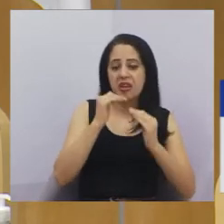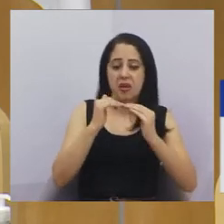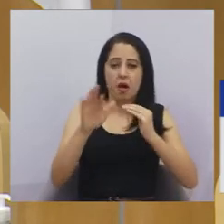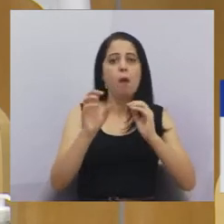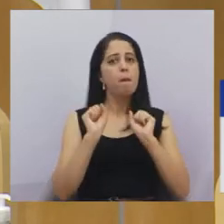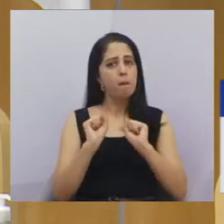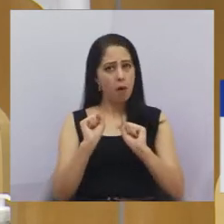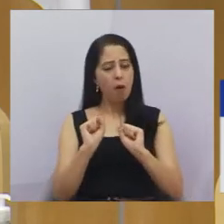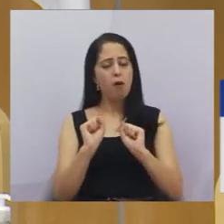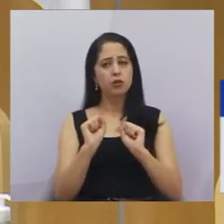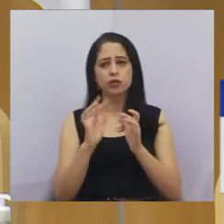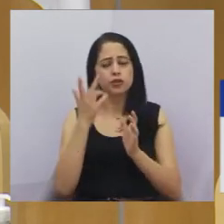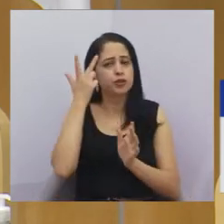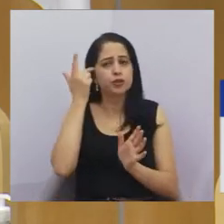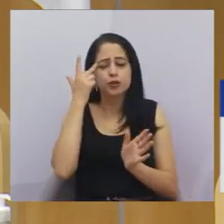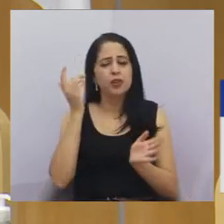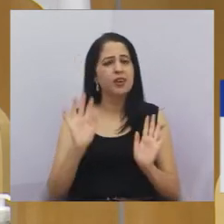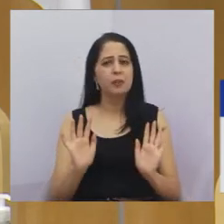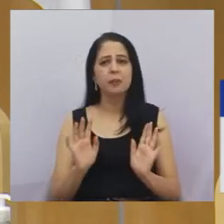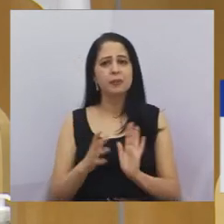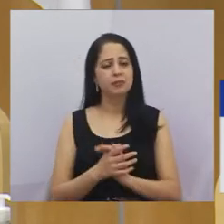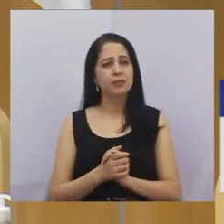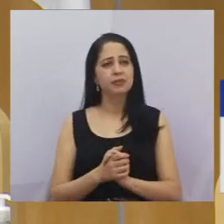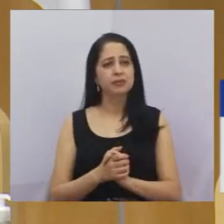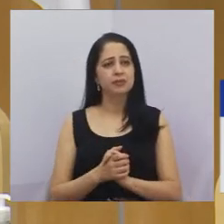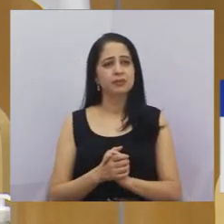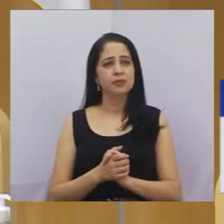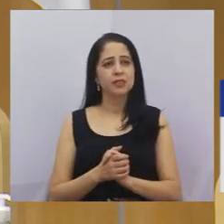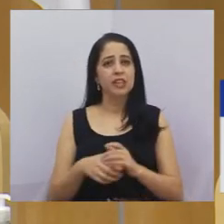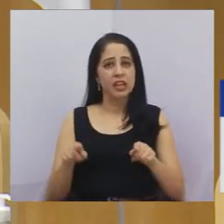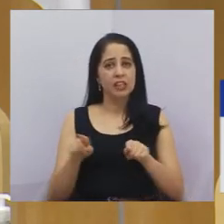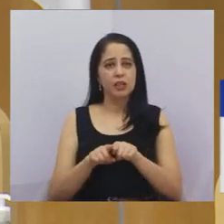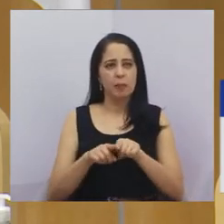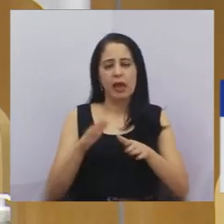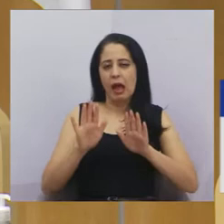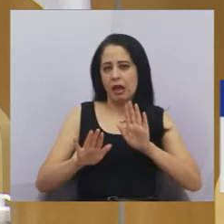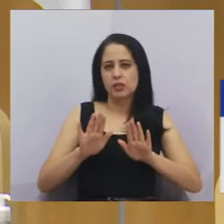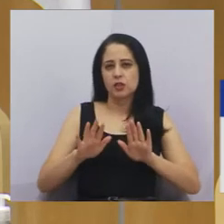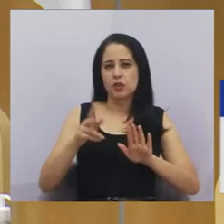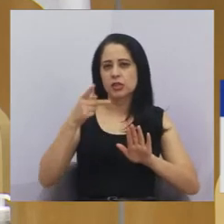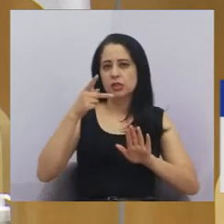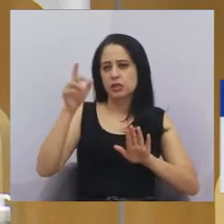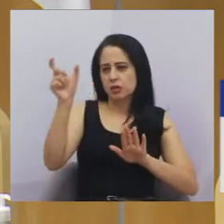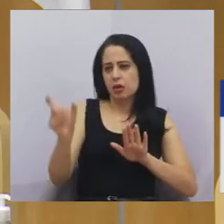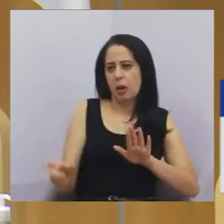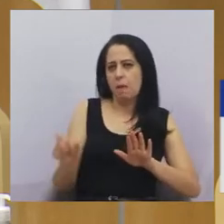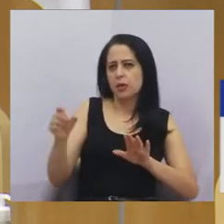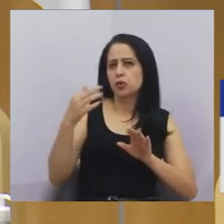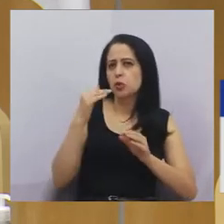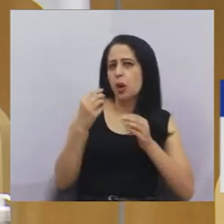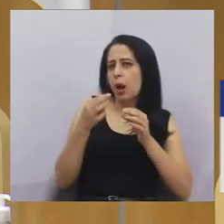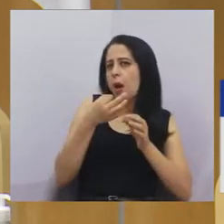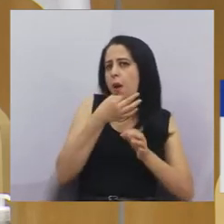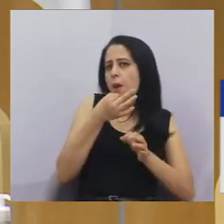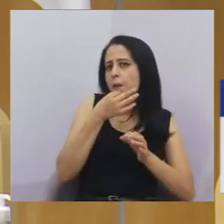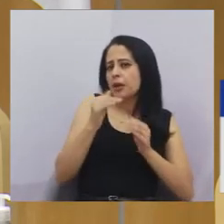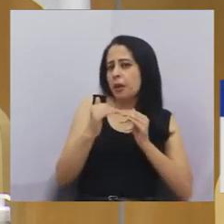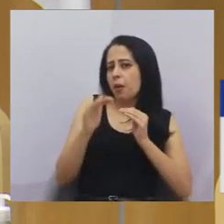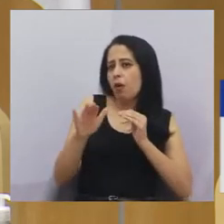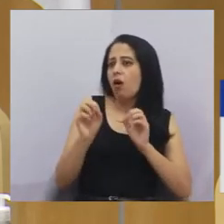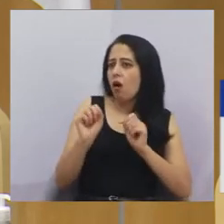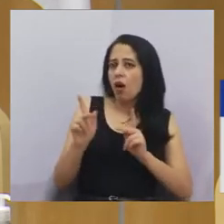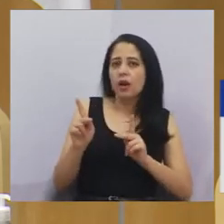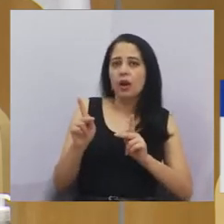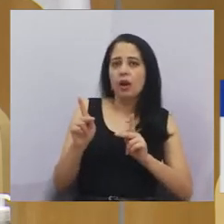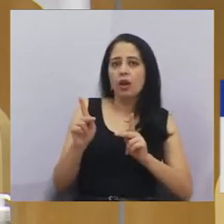podemos discordar até mesmo de uma colocação do colega. Nós estamos aqui para isso,